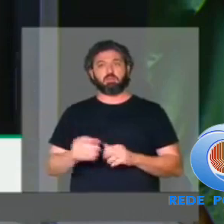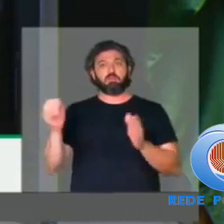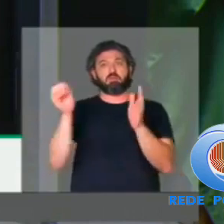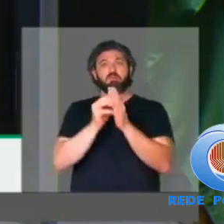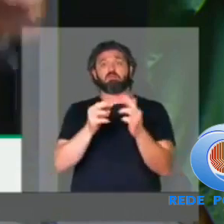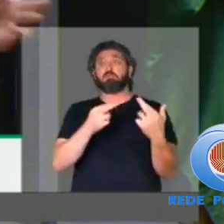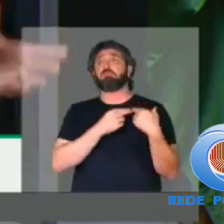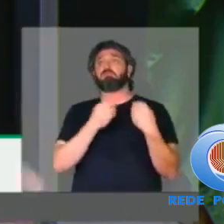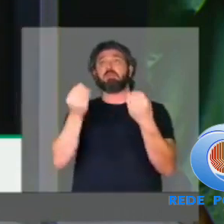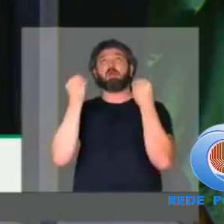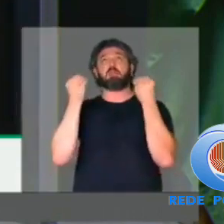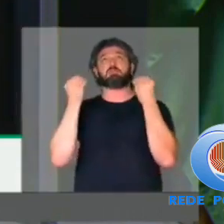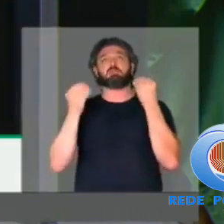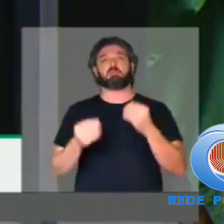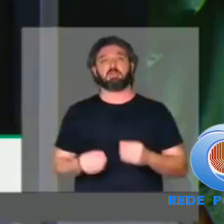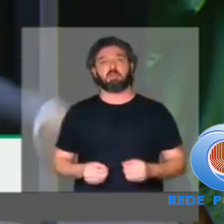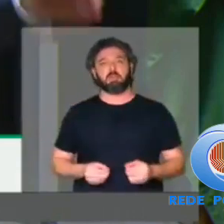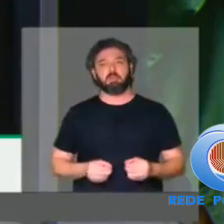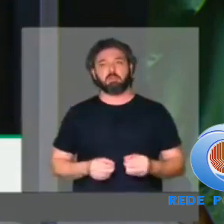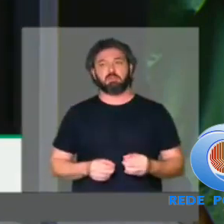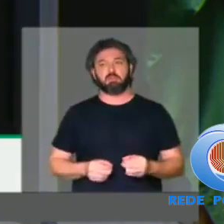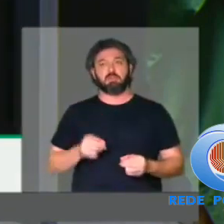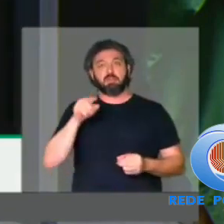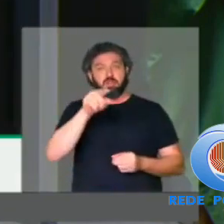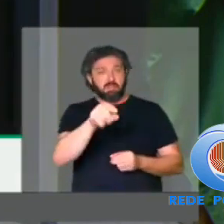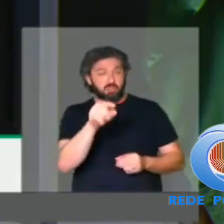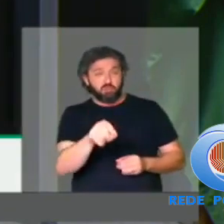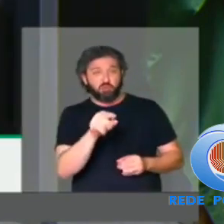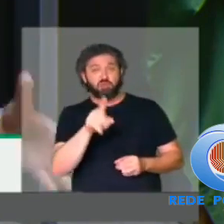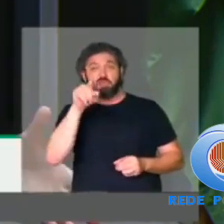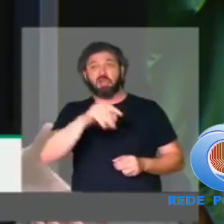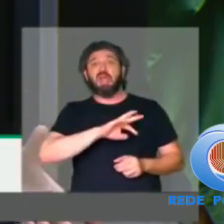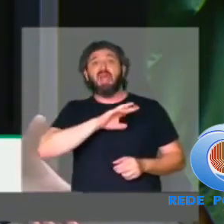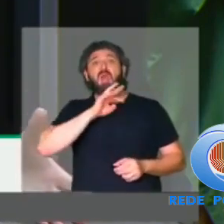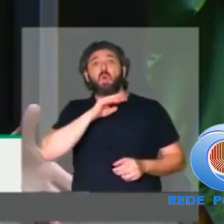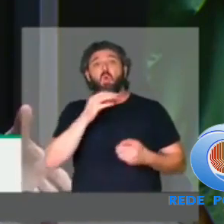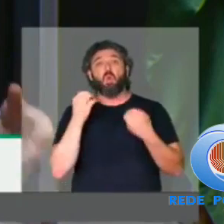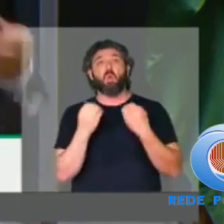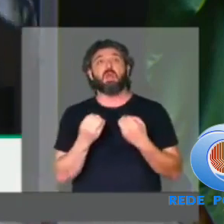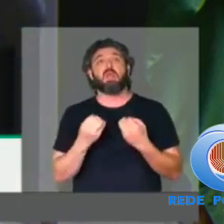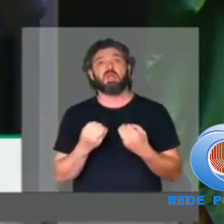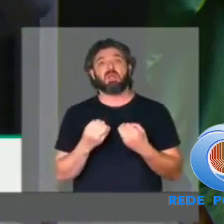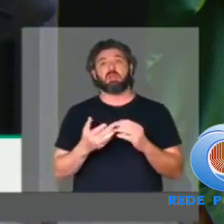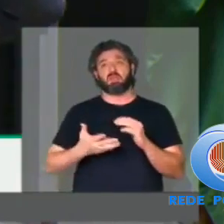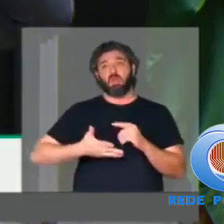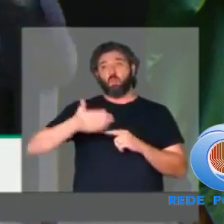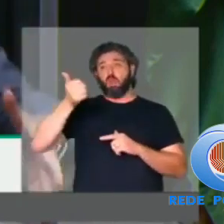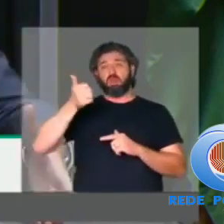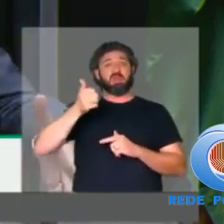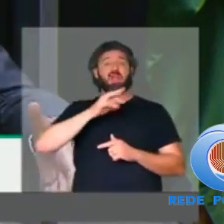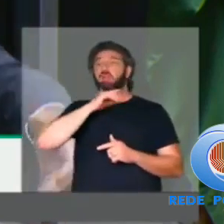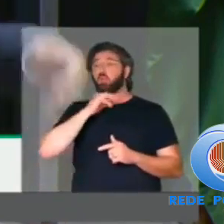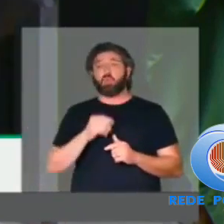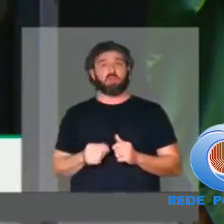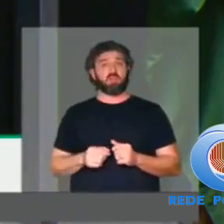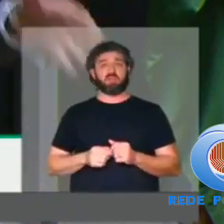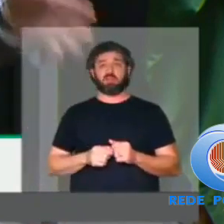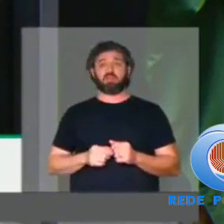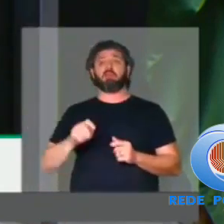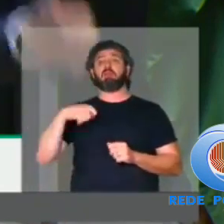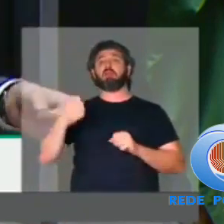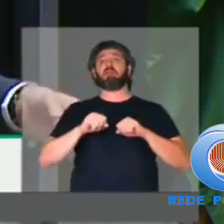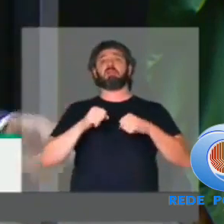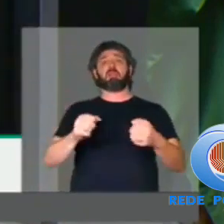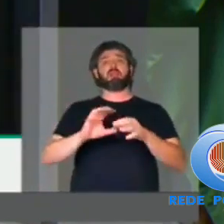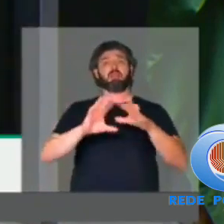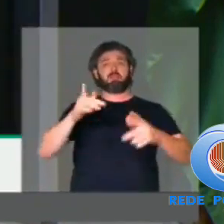uma irresponsabilidade. Essa matéria é ruim, a qualidade dela é ruim. Quem